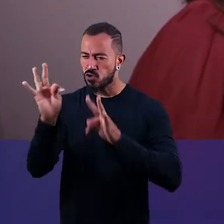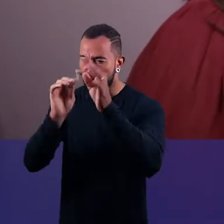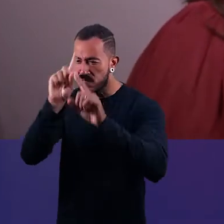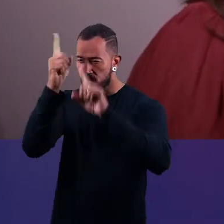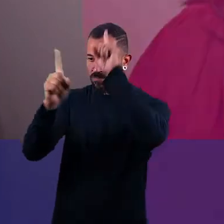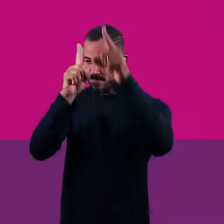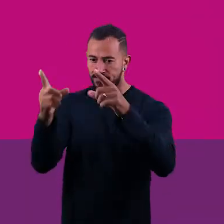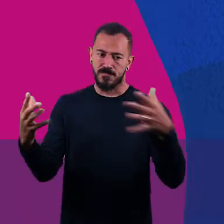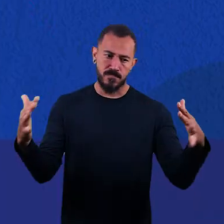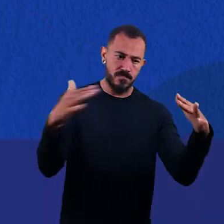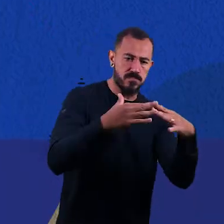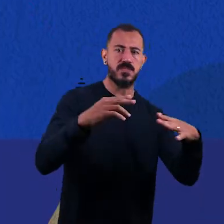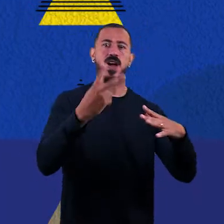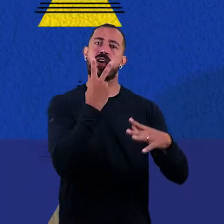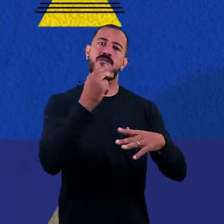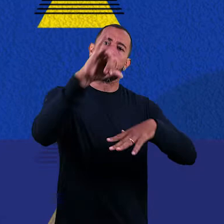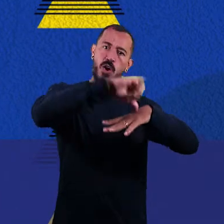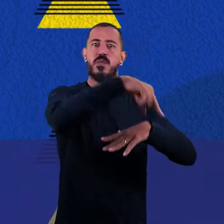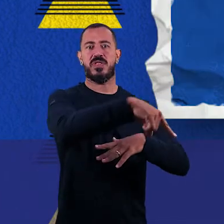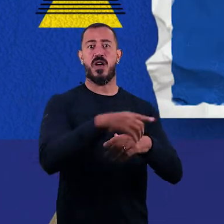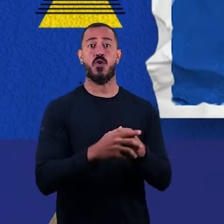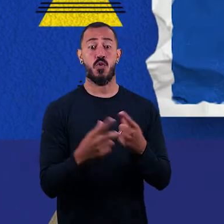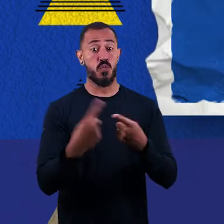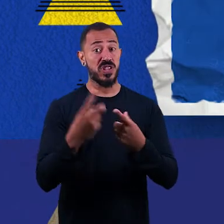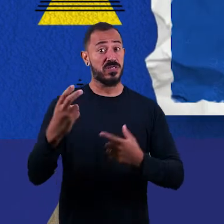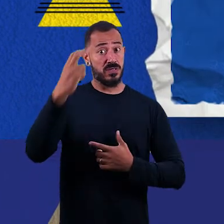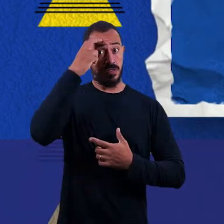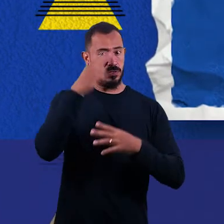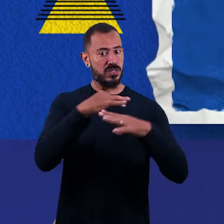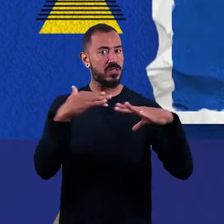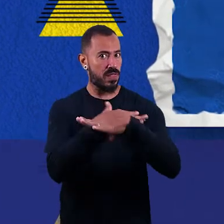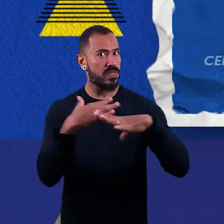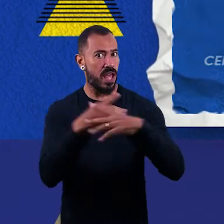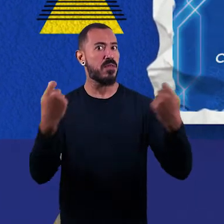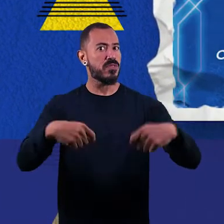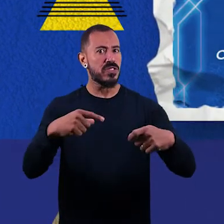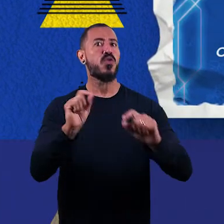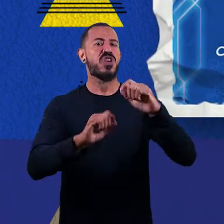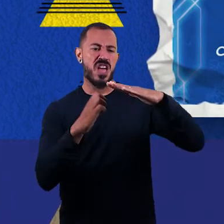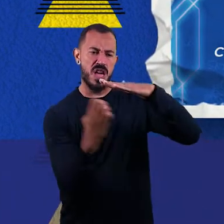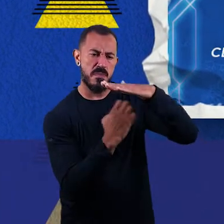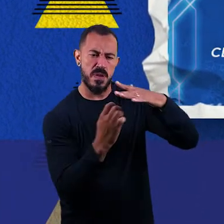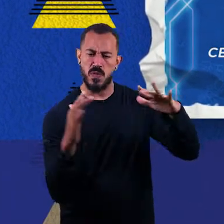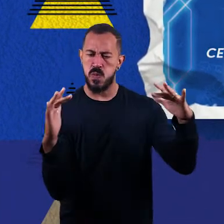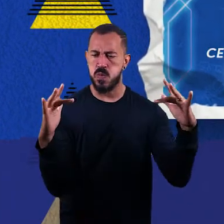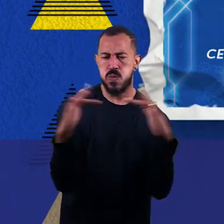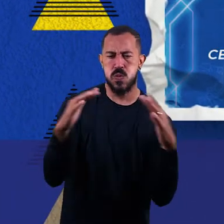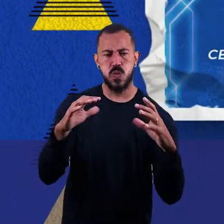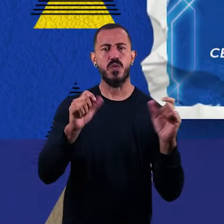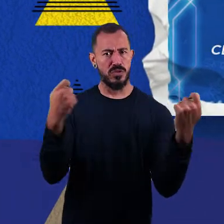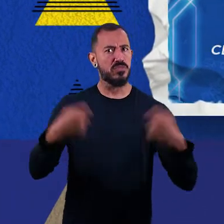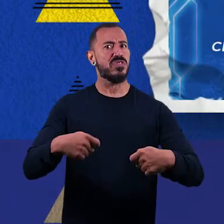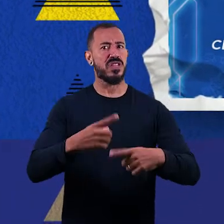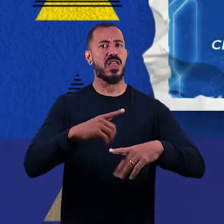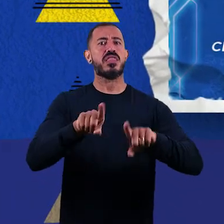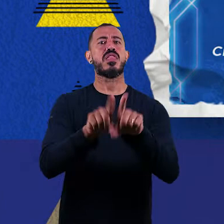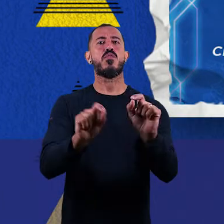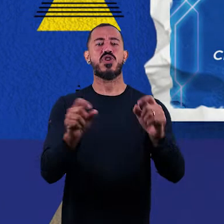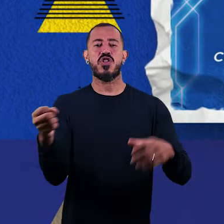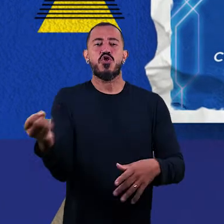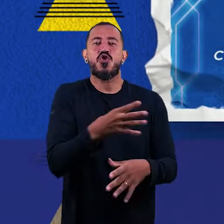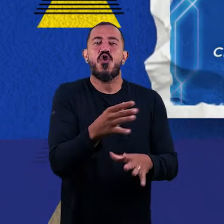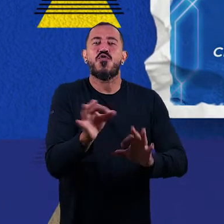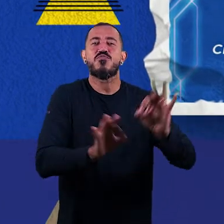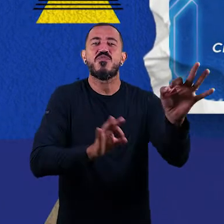longo da nossa capital. Uma cidade inteligente oferece condições para a instalação de empresas que se interligam e atraem